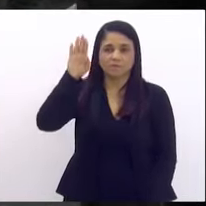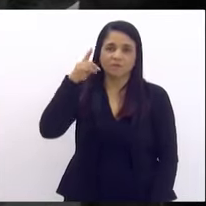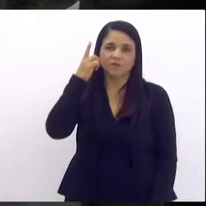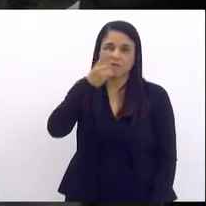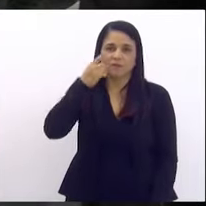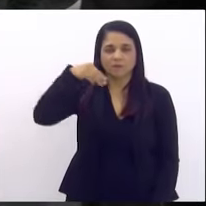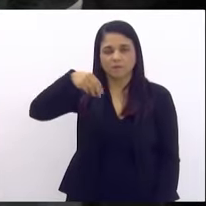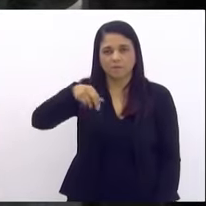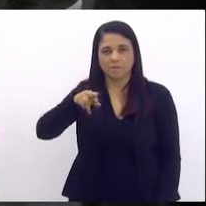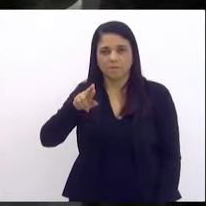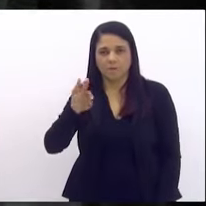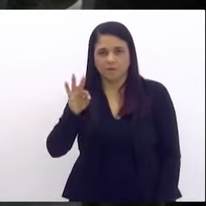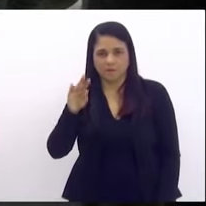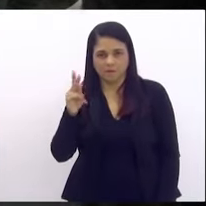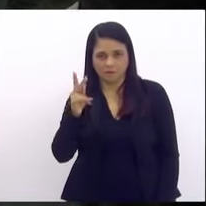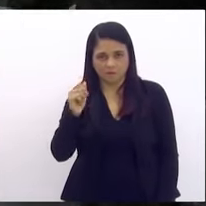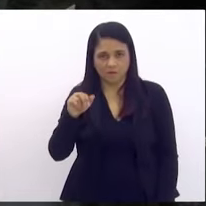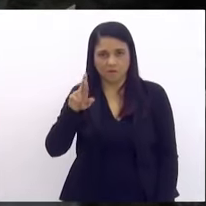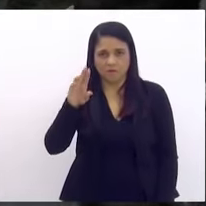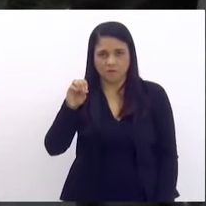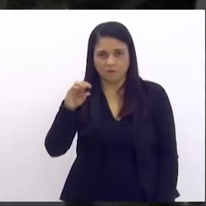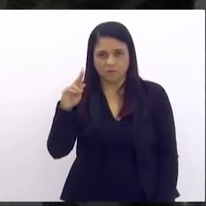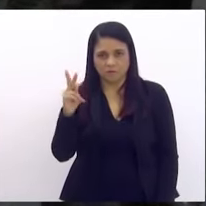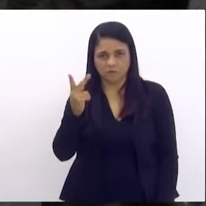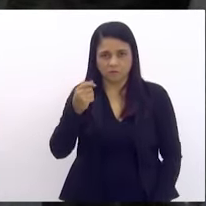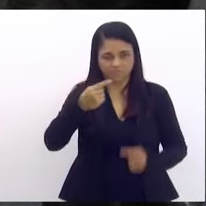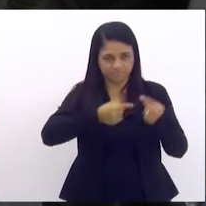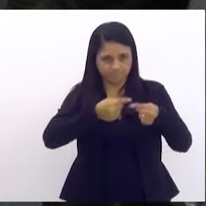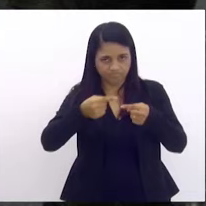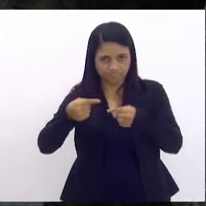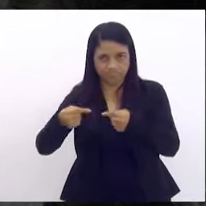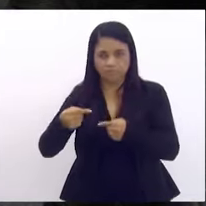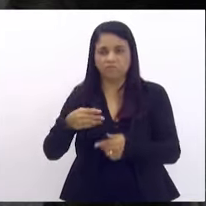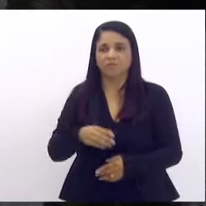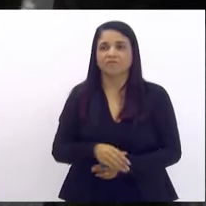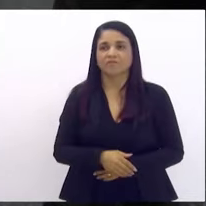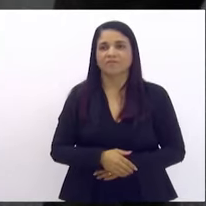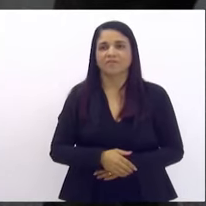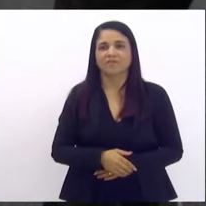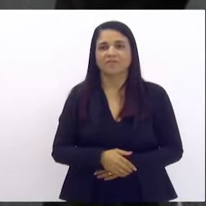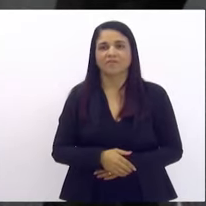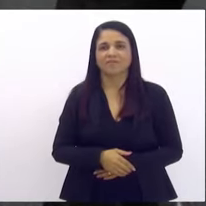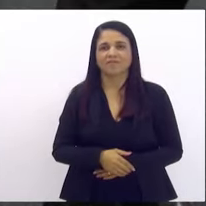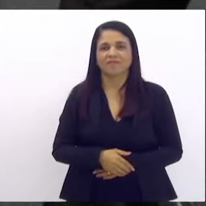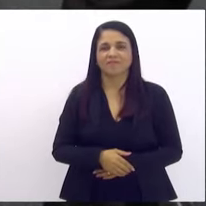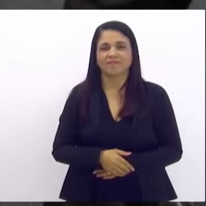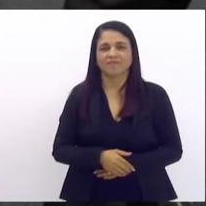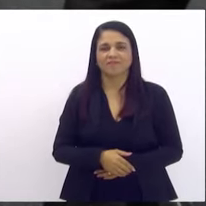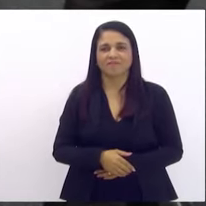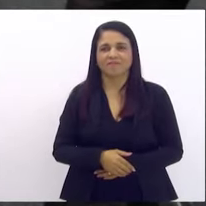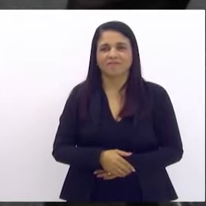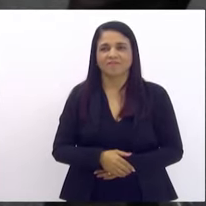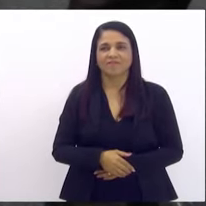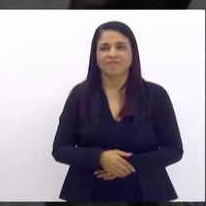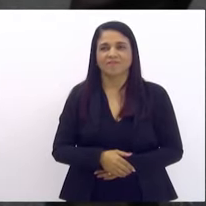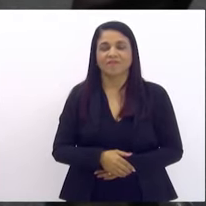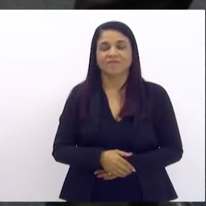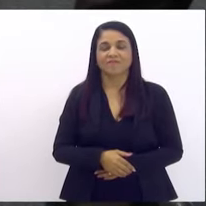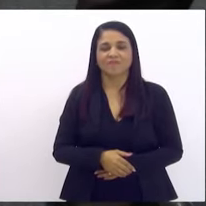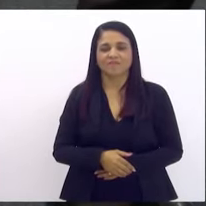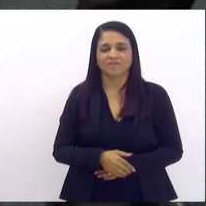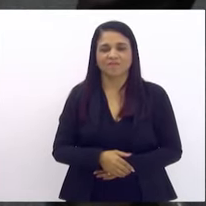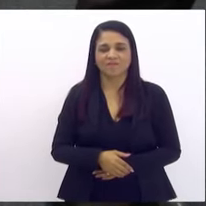para discutir primeiro abaixar o microfone e Primeiro de